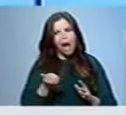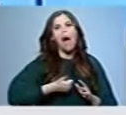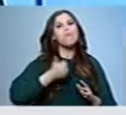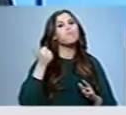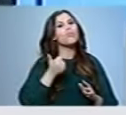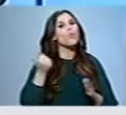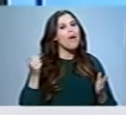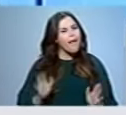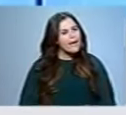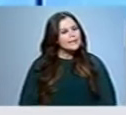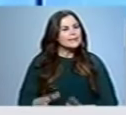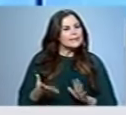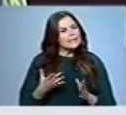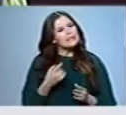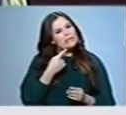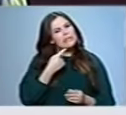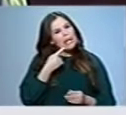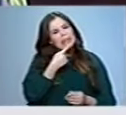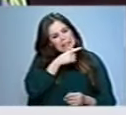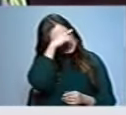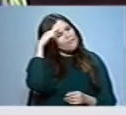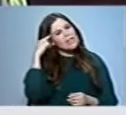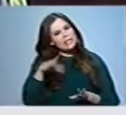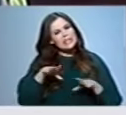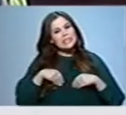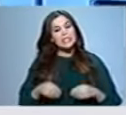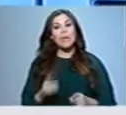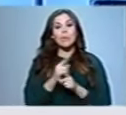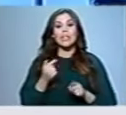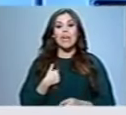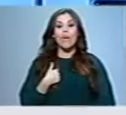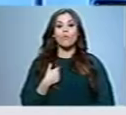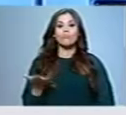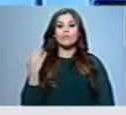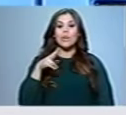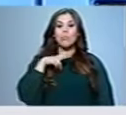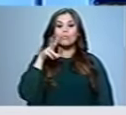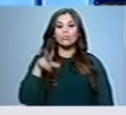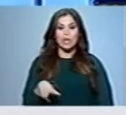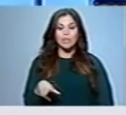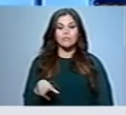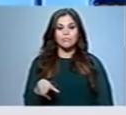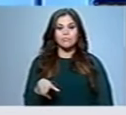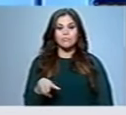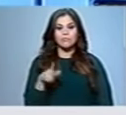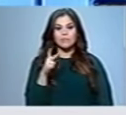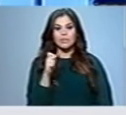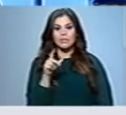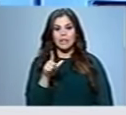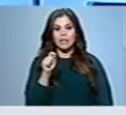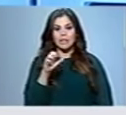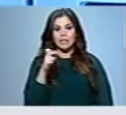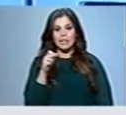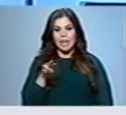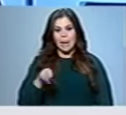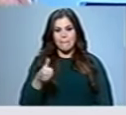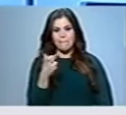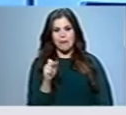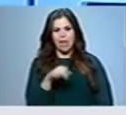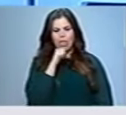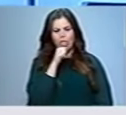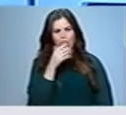Bem. Ora, eu na altura, quando estava a trabalhar na Inglaterra, eu vinha a Portugal com vinha a Val de Câmara com bastante frequência. E então